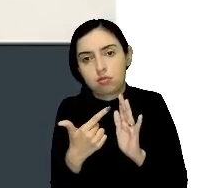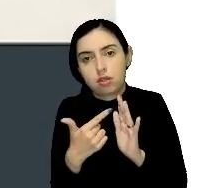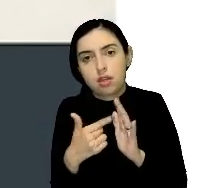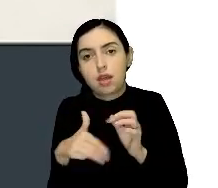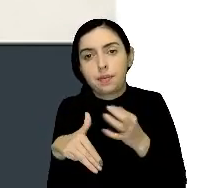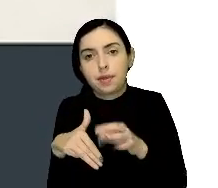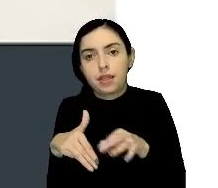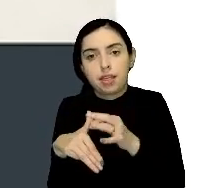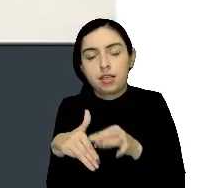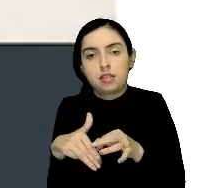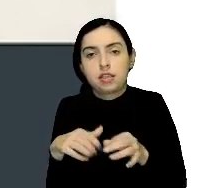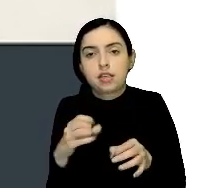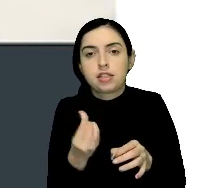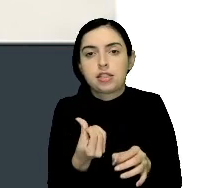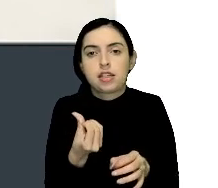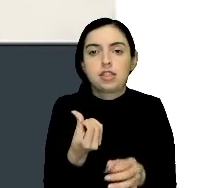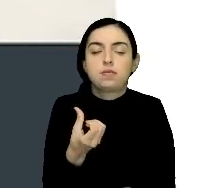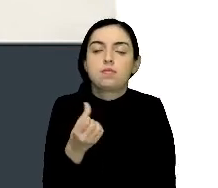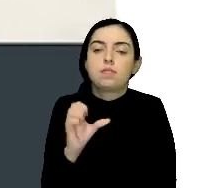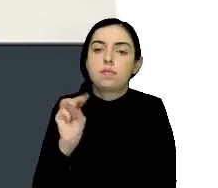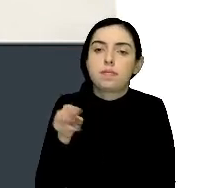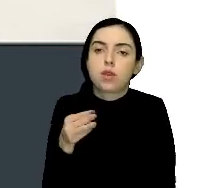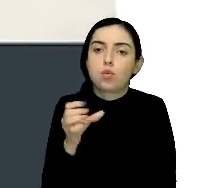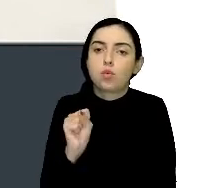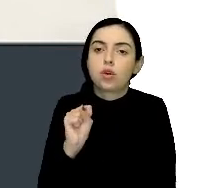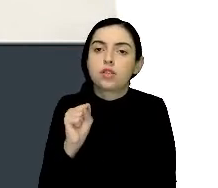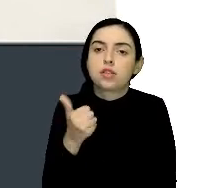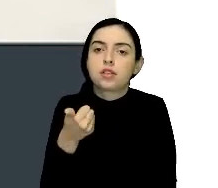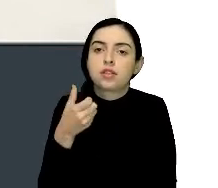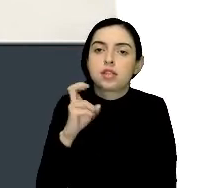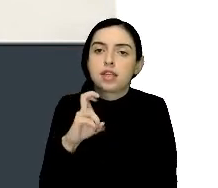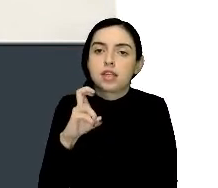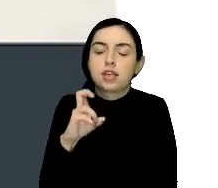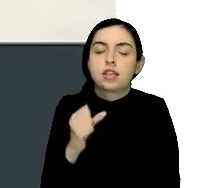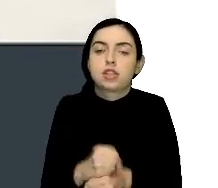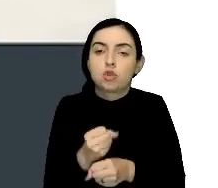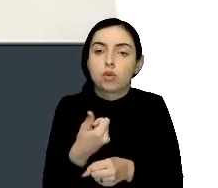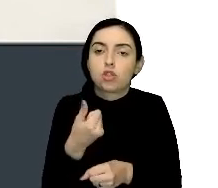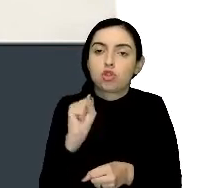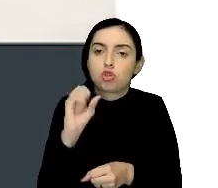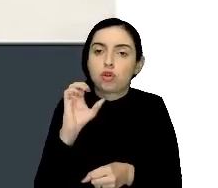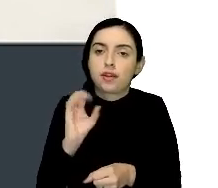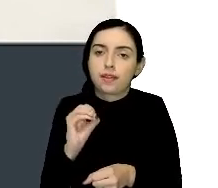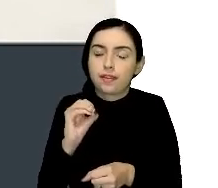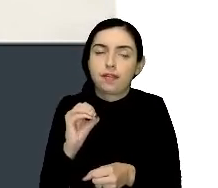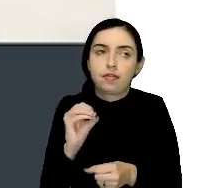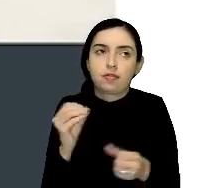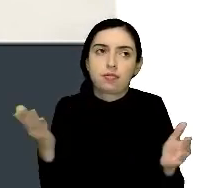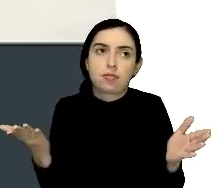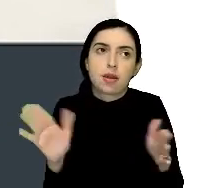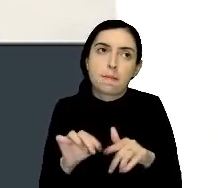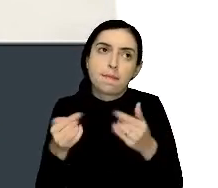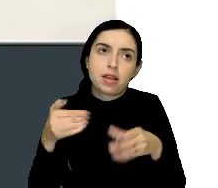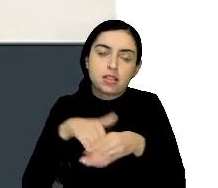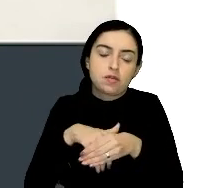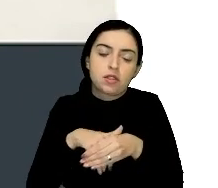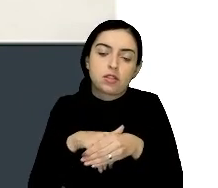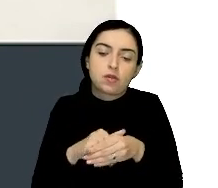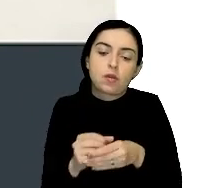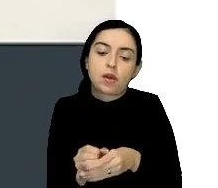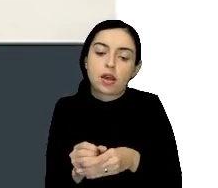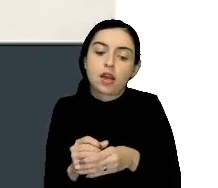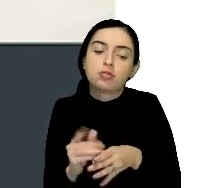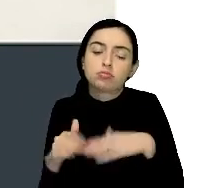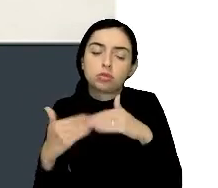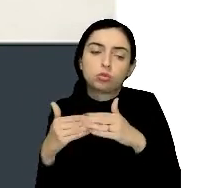Lei 6.815, de 80. Só que essa decisão já é durante a vigência da nova lei de imigração. Então